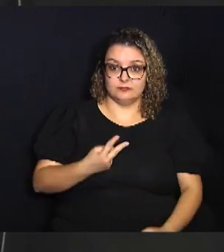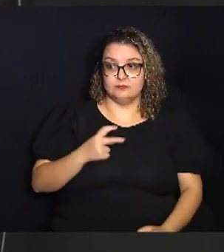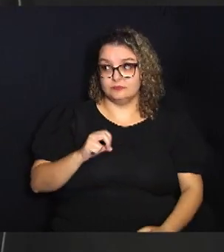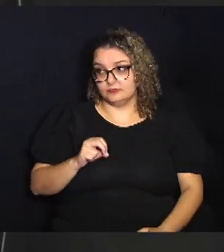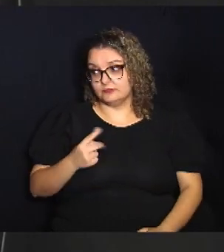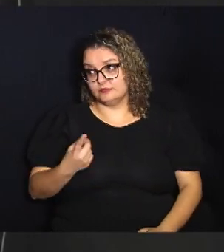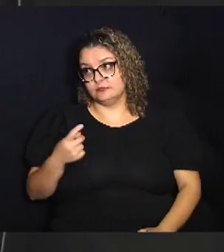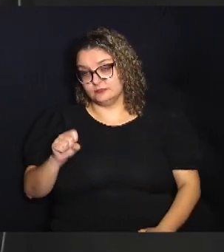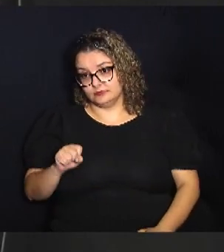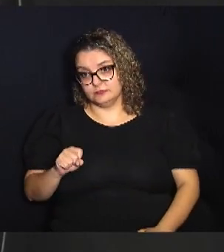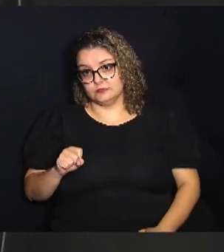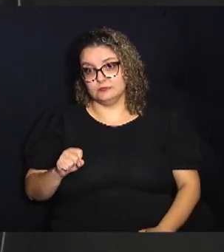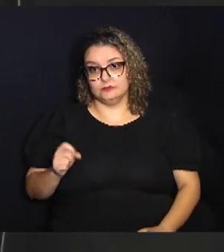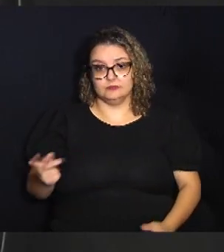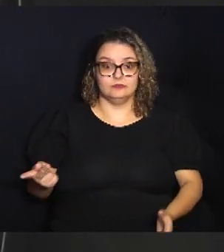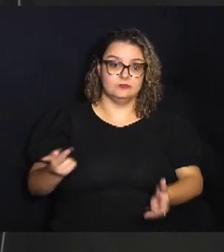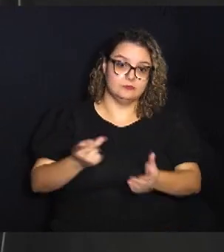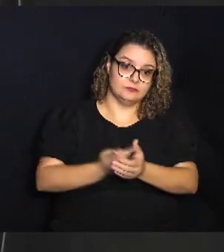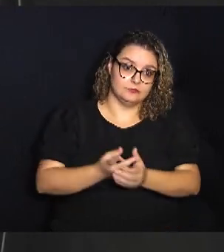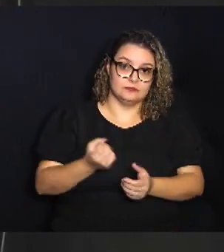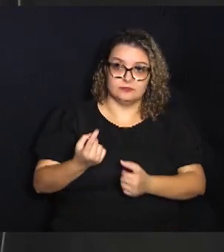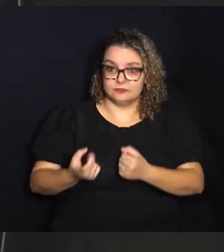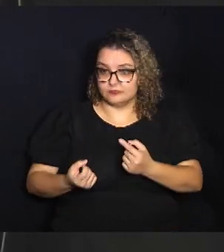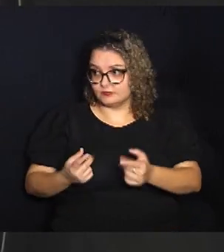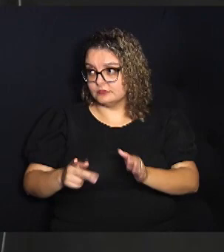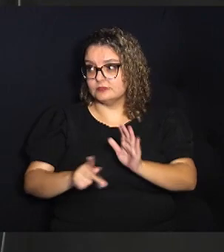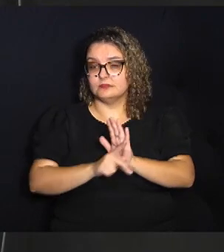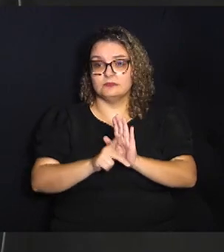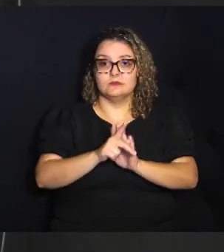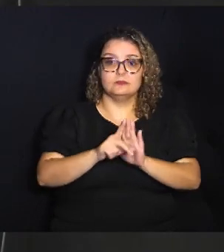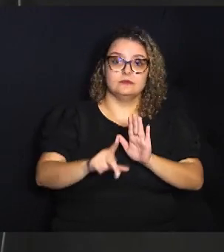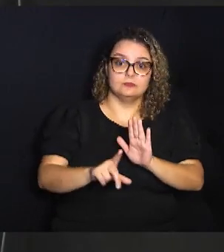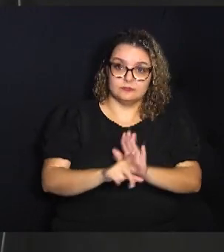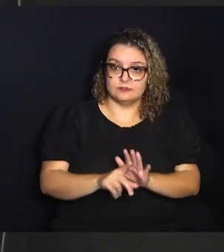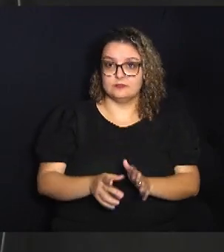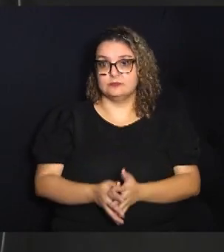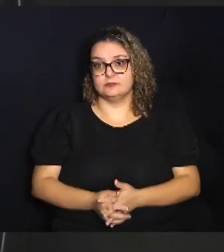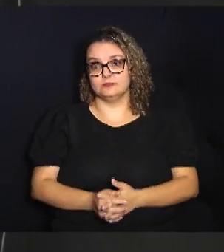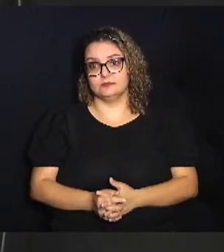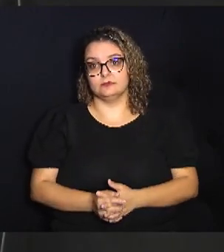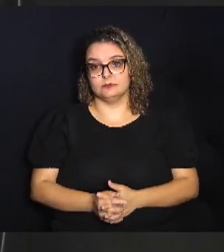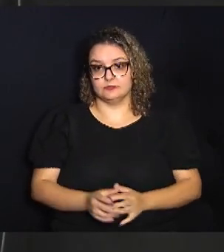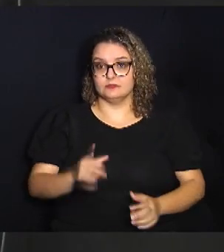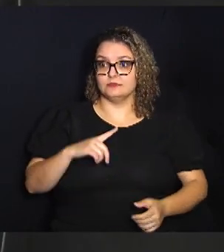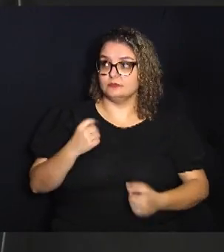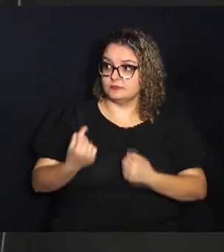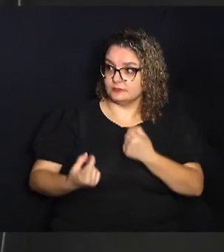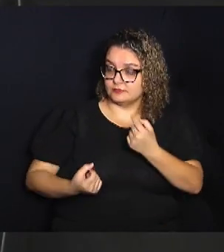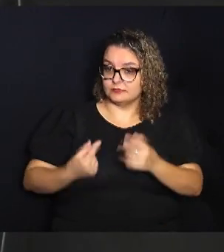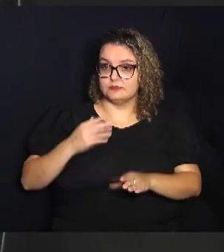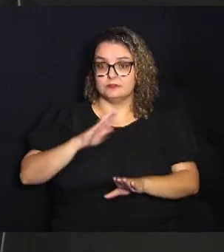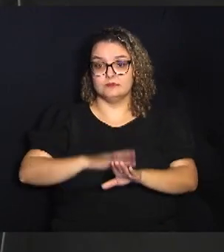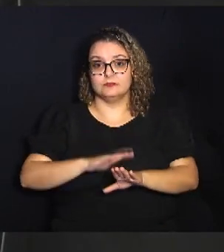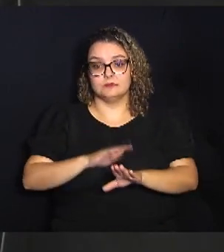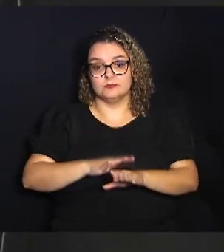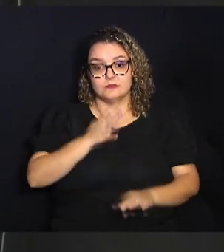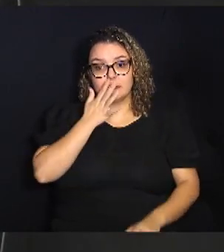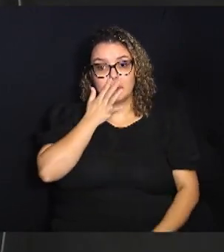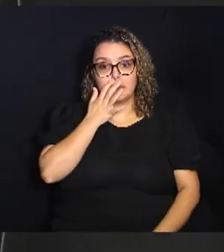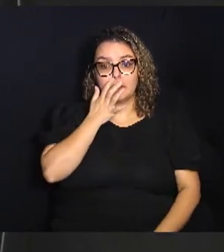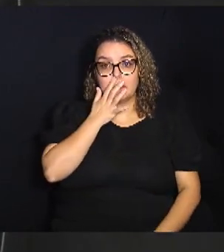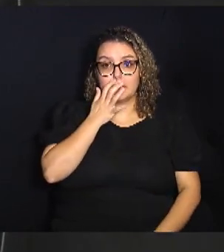2018, nós protocolamos alguns projetos de lei, nós tivemos algumas ações e